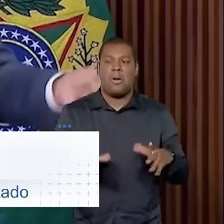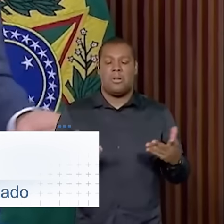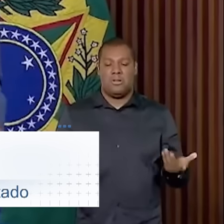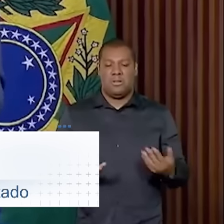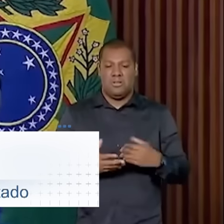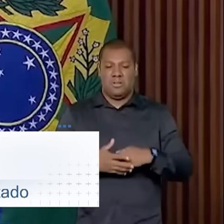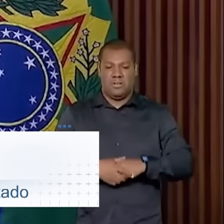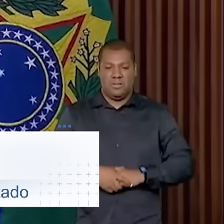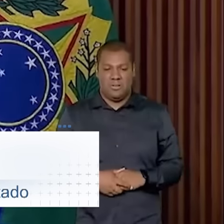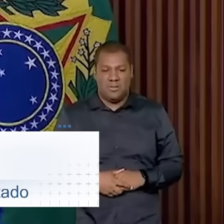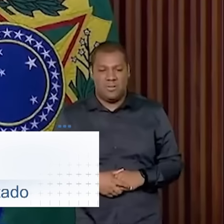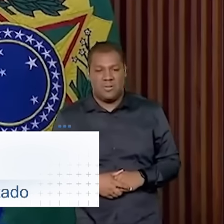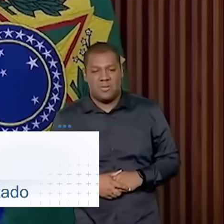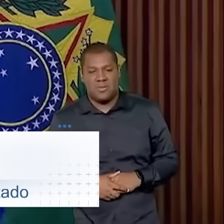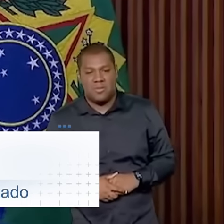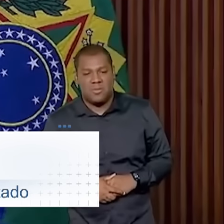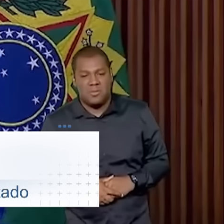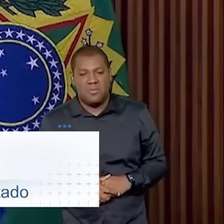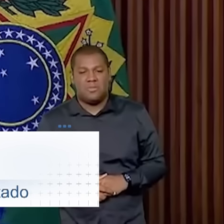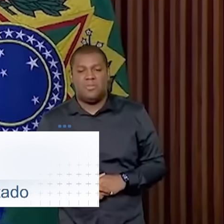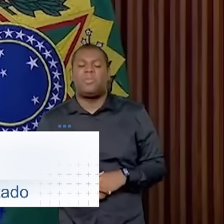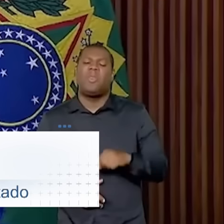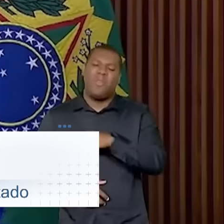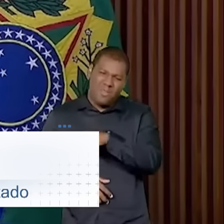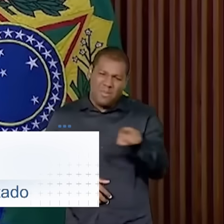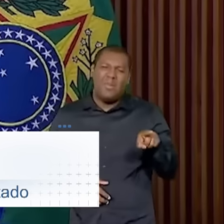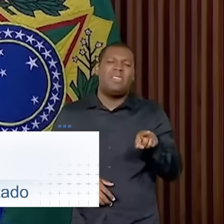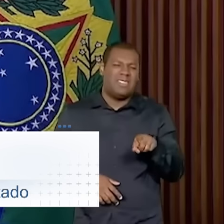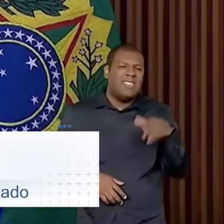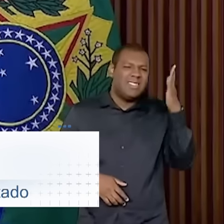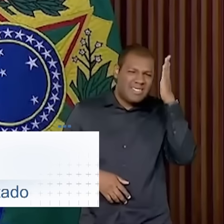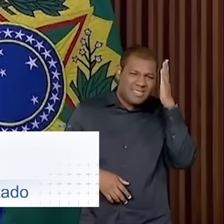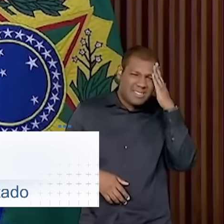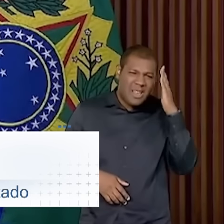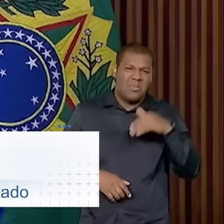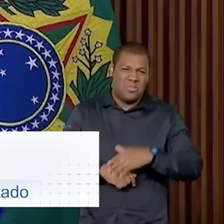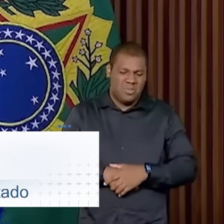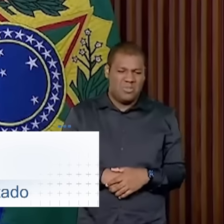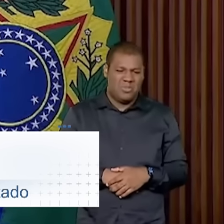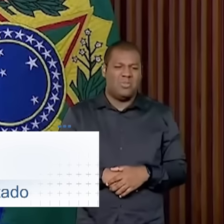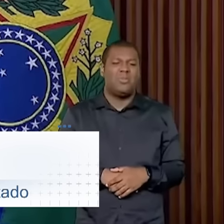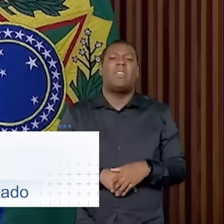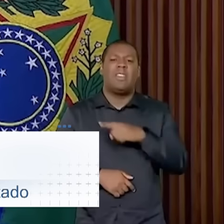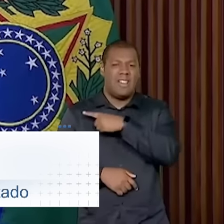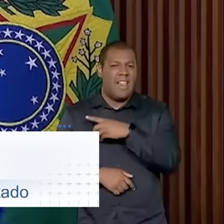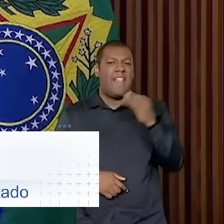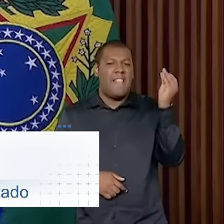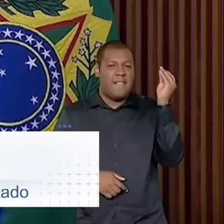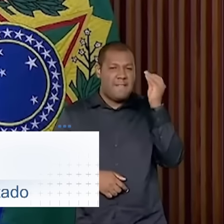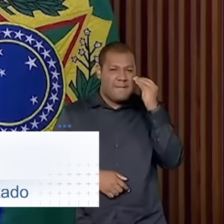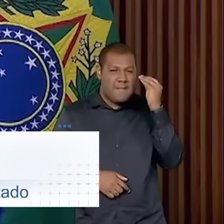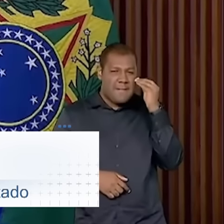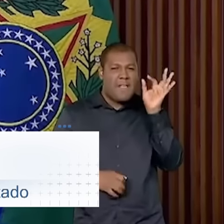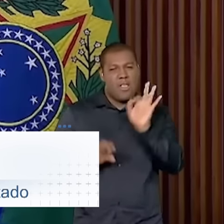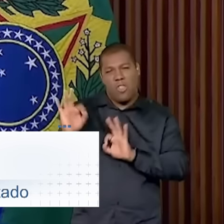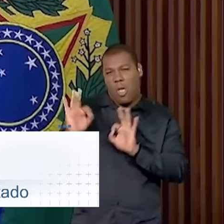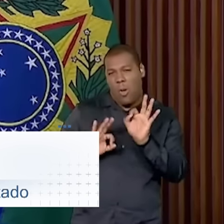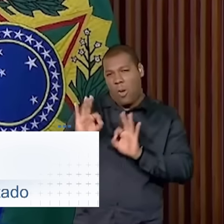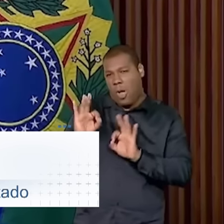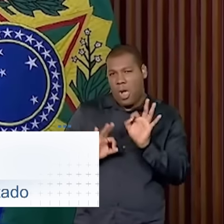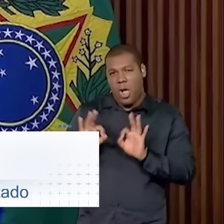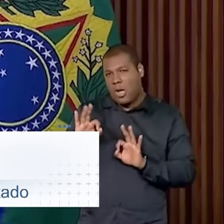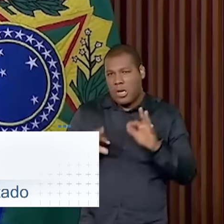houve nada de concreto. Mas nós sabemos que houve a tentativa de um golpe nesse